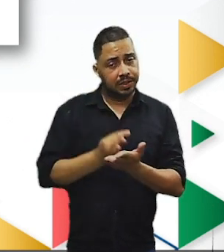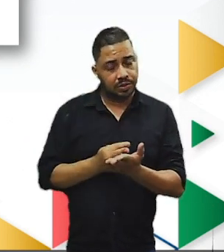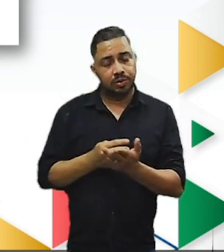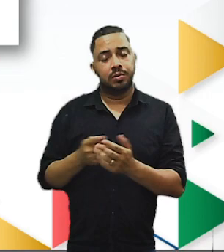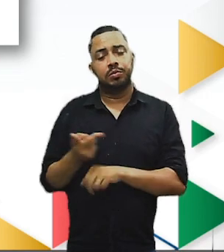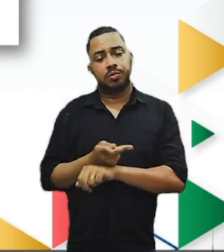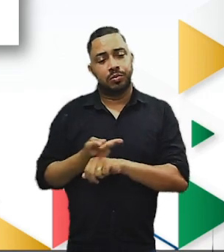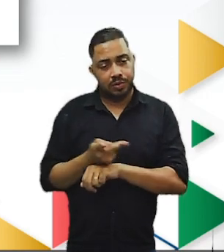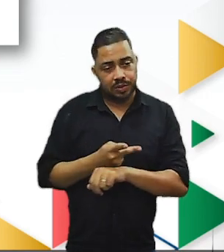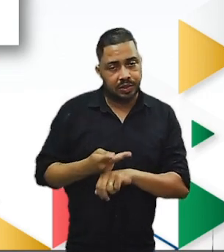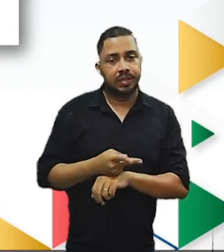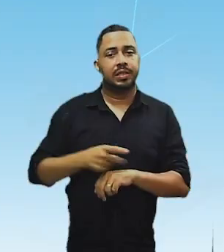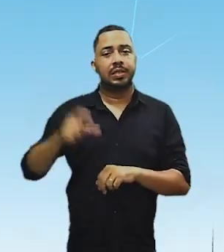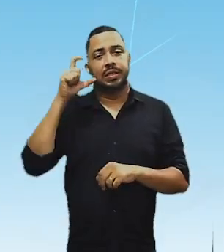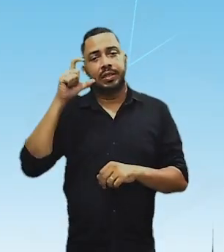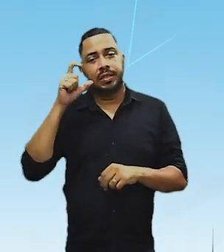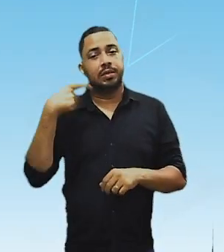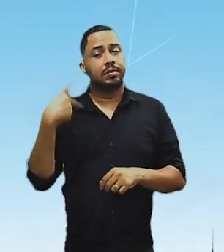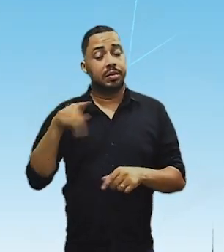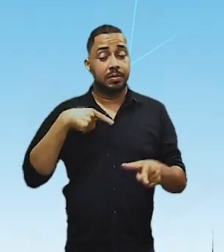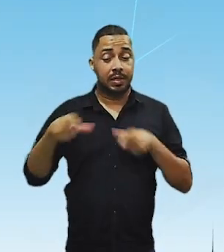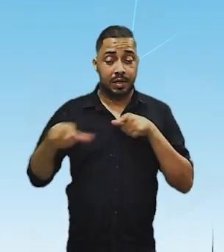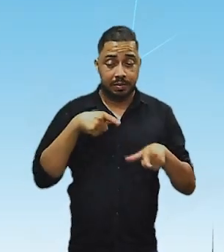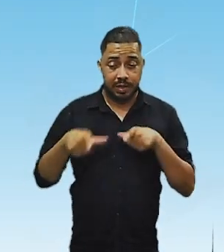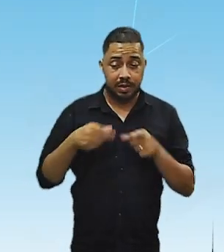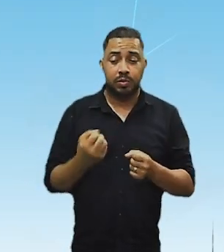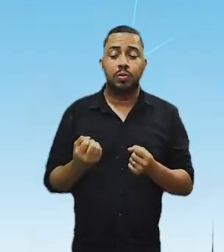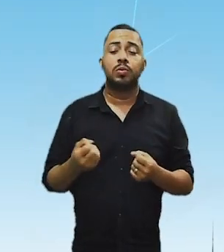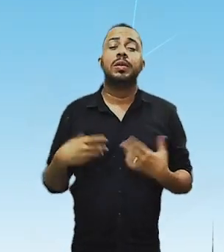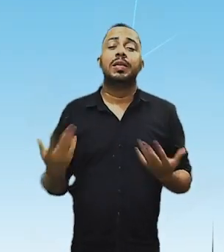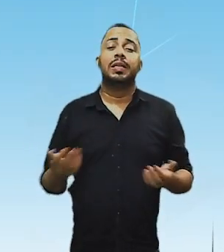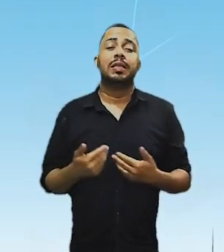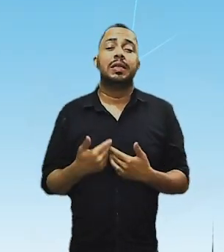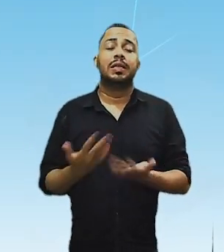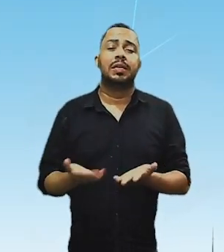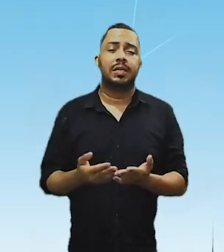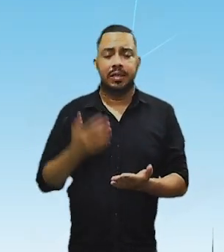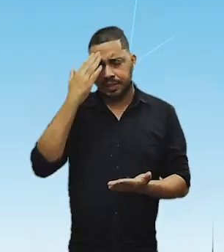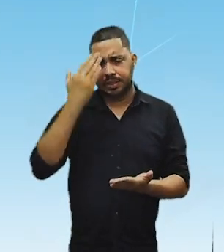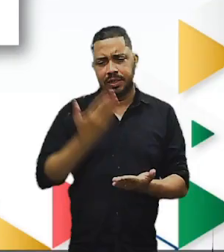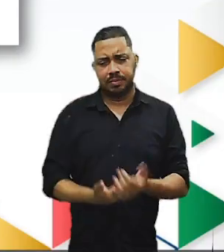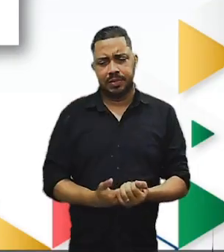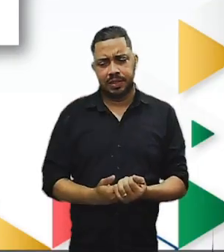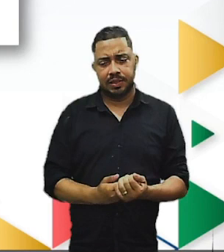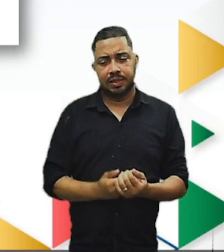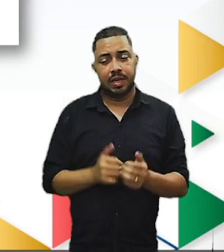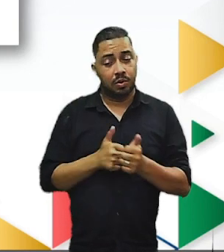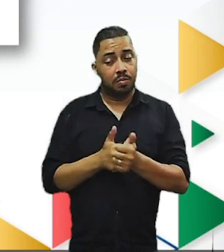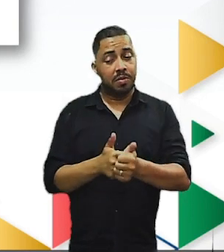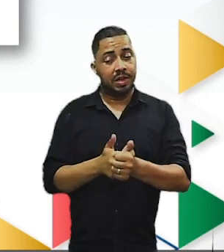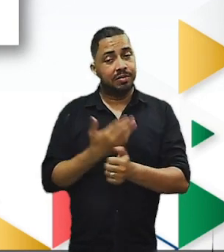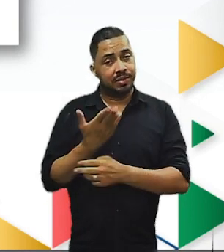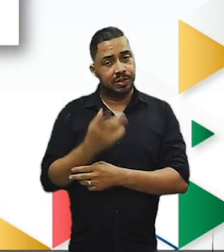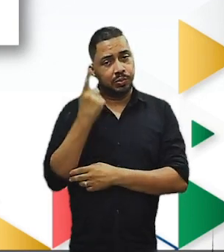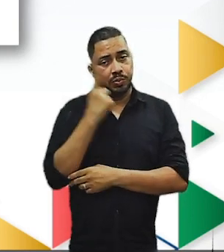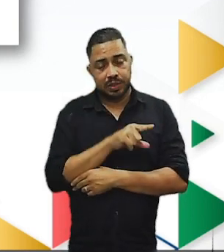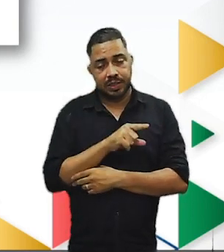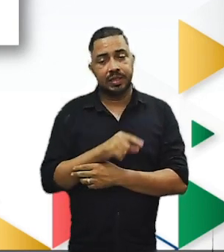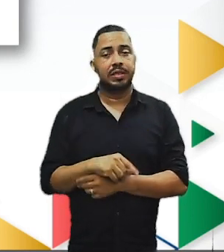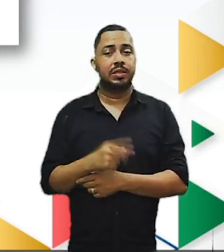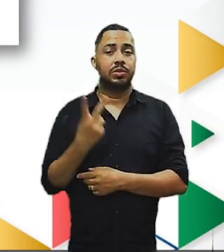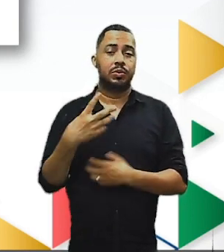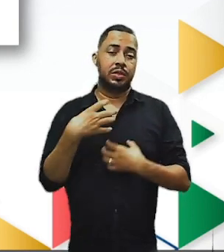se interesse pelo seu trabalho. O que é dar credibilidade? Acompanhe comigo algo que você consegue de 2